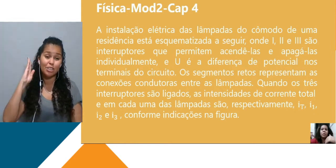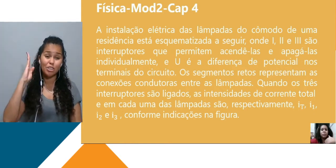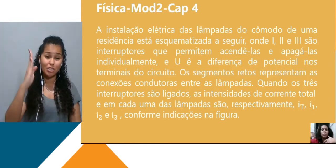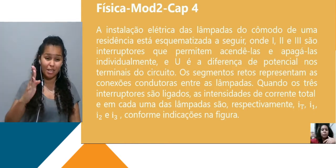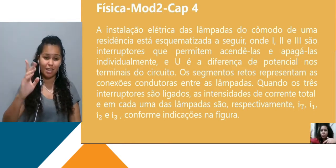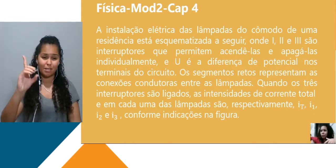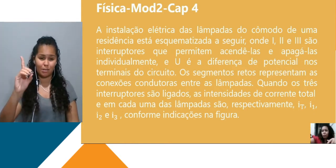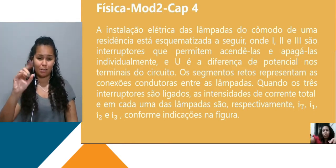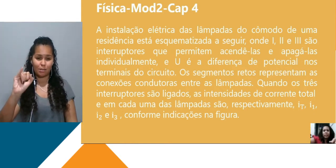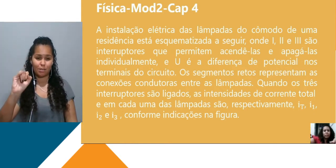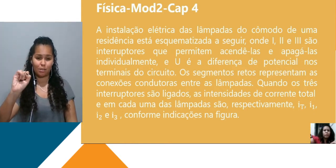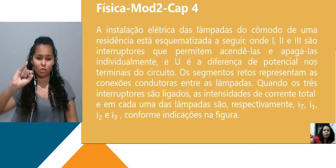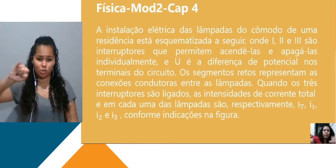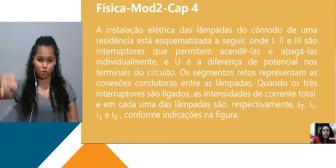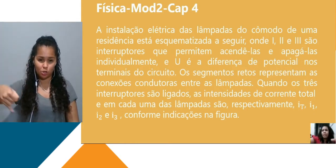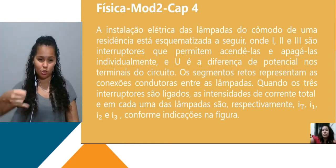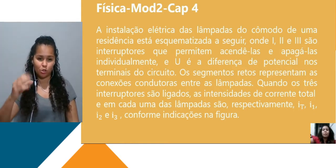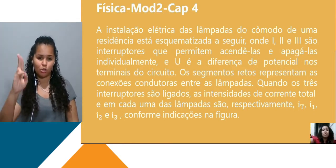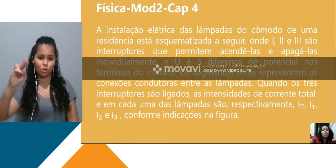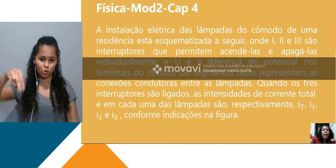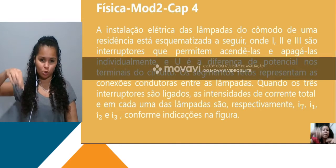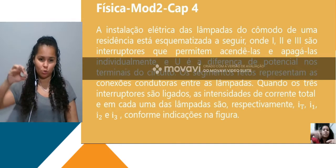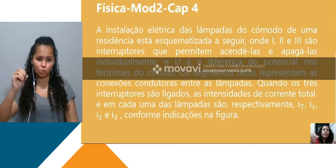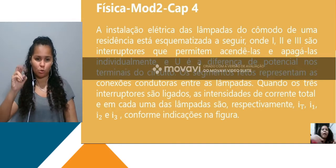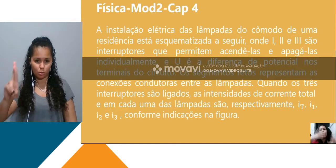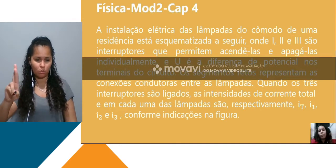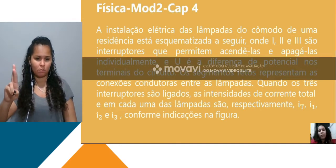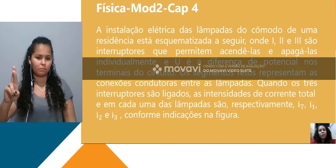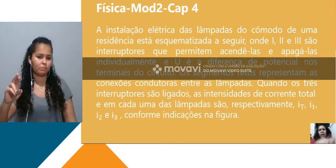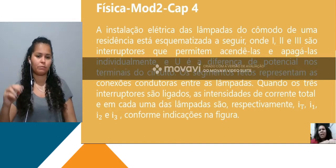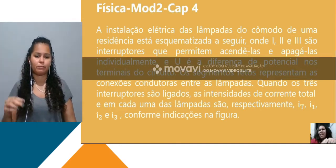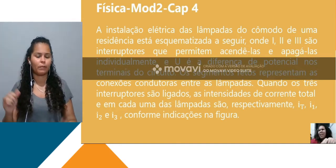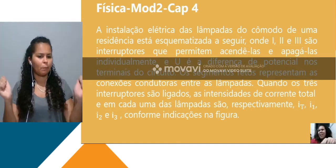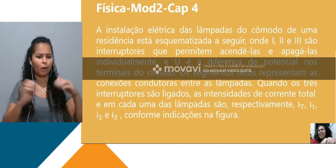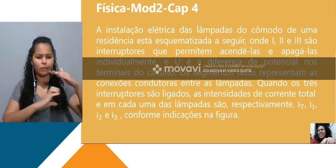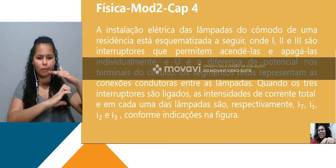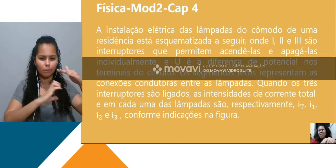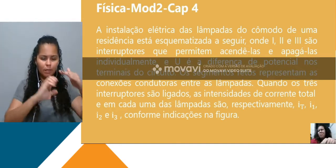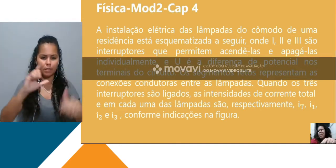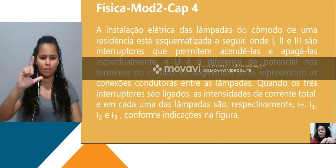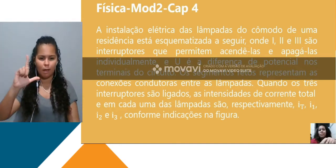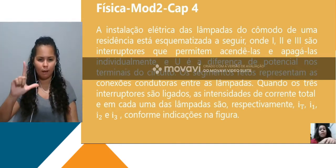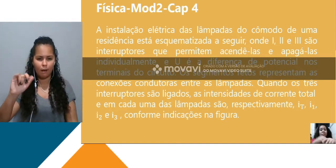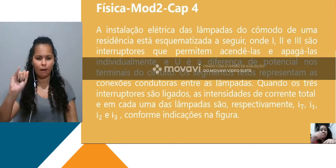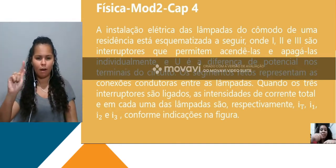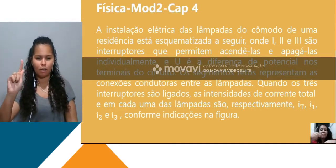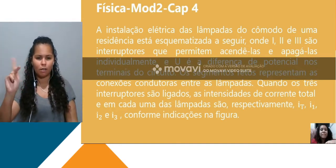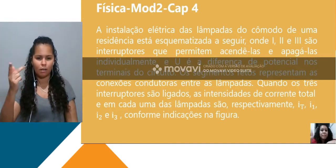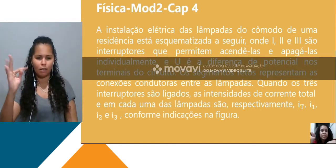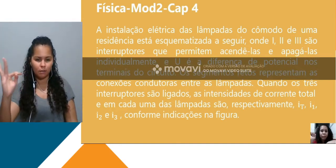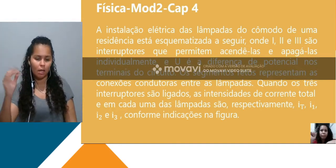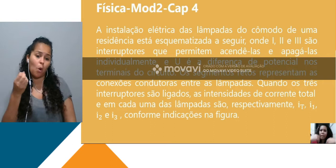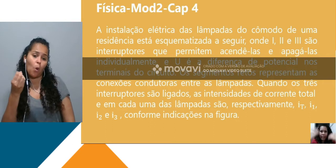direto do disjuntor, ali do lado de fora da caixa de luz, que a Light vai lá, ou ANEEL, eu acho, vai lá e